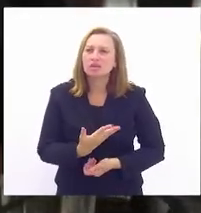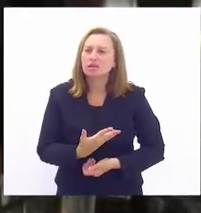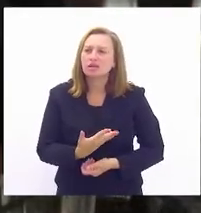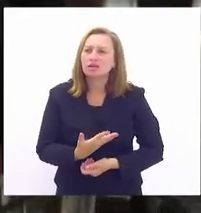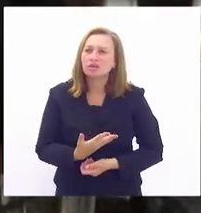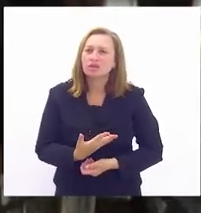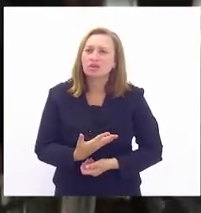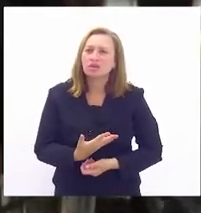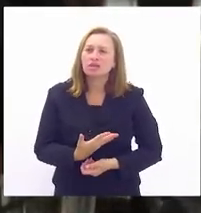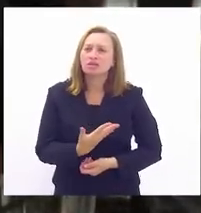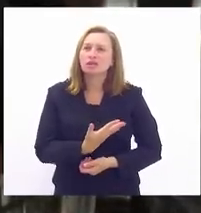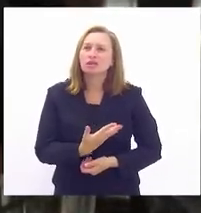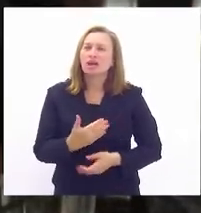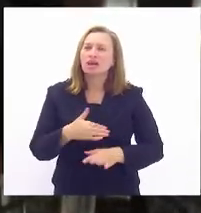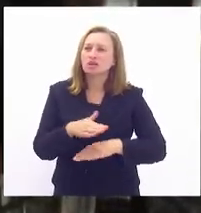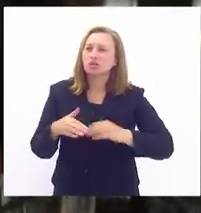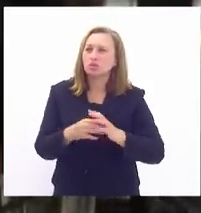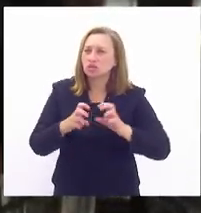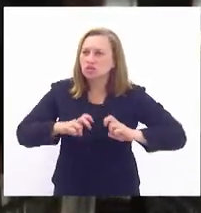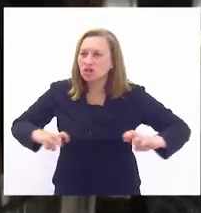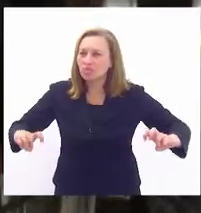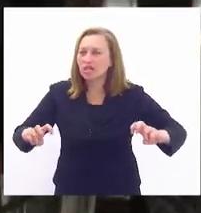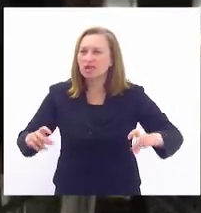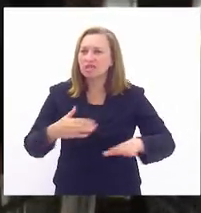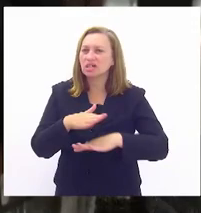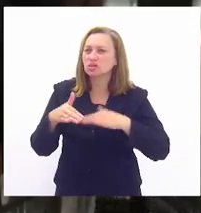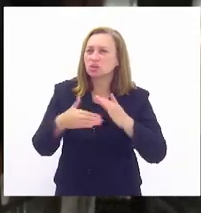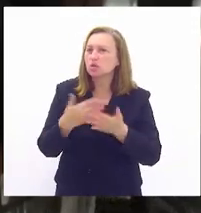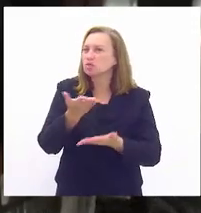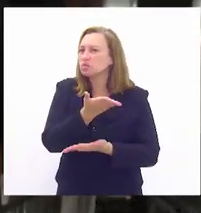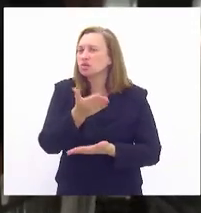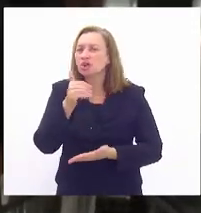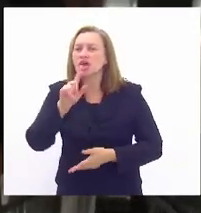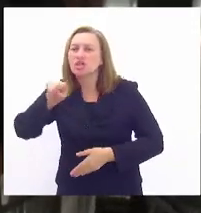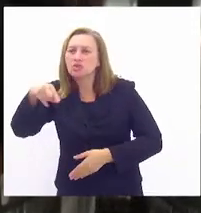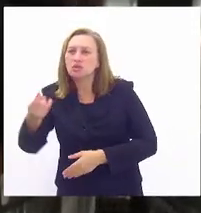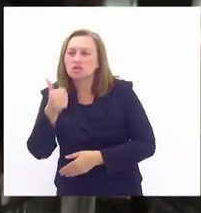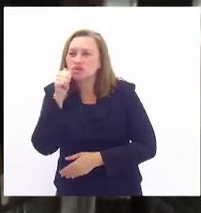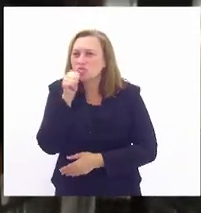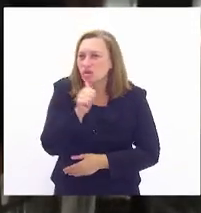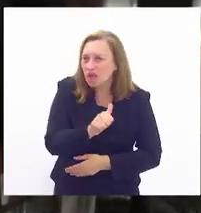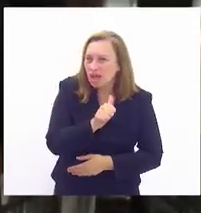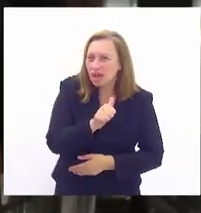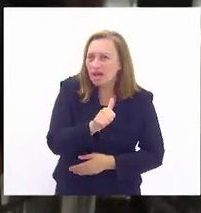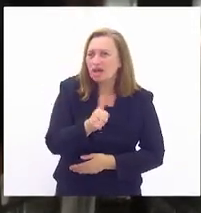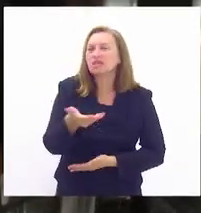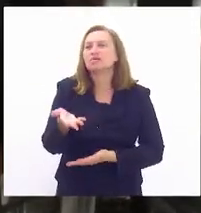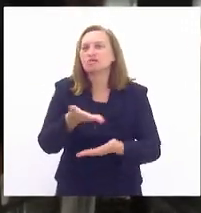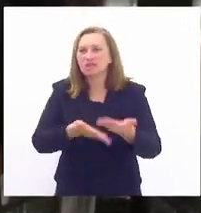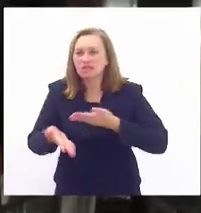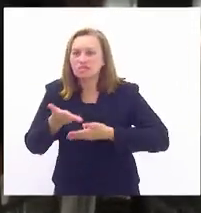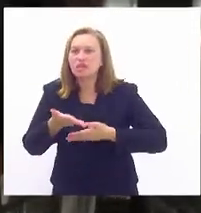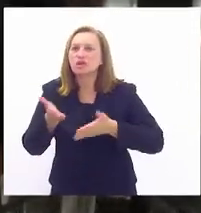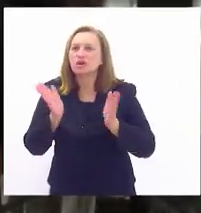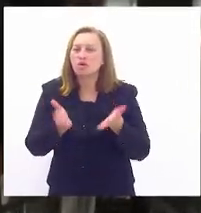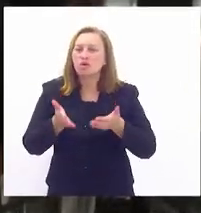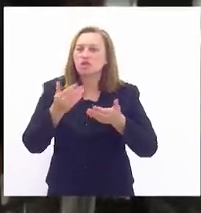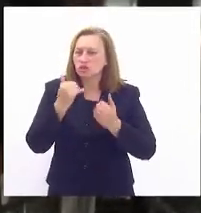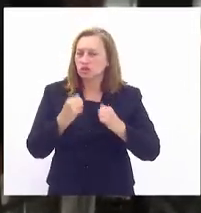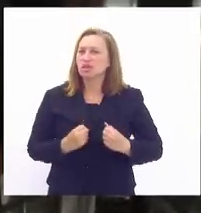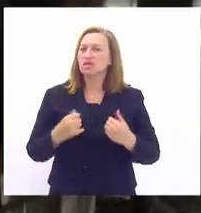única mulher da mesa. Cumprimento todas as outras mulheres, todos os participantes aqui hoje dessa